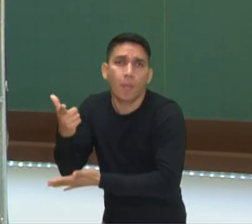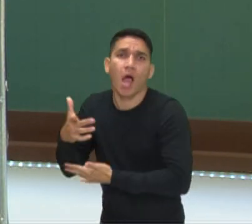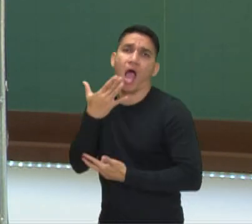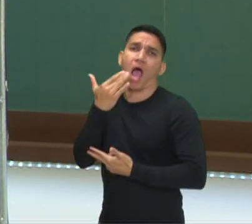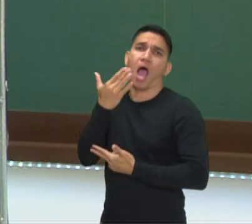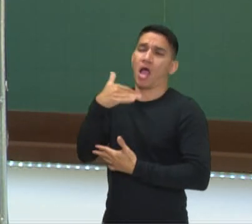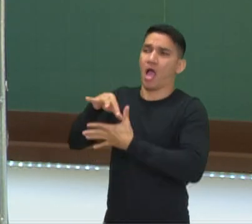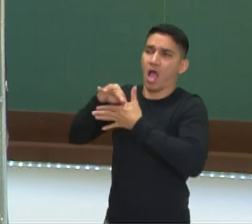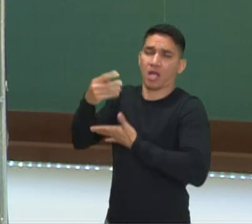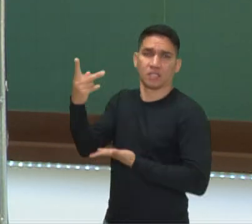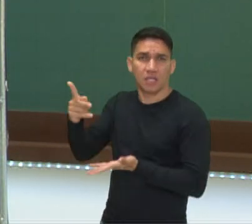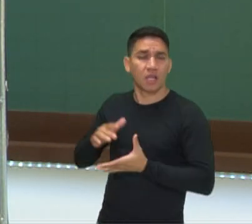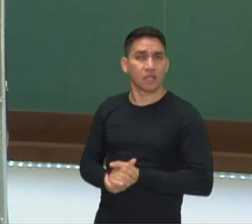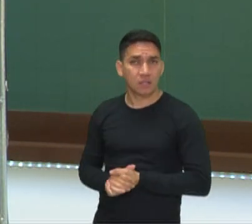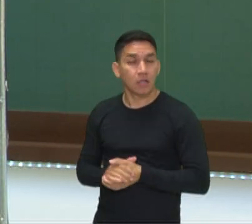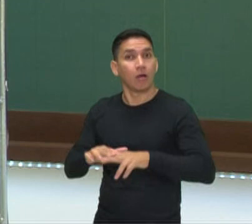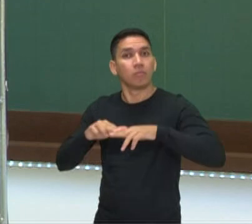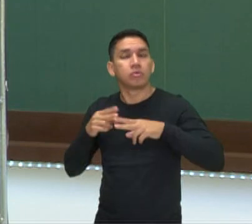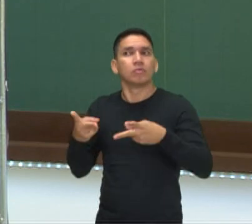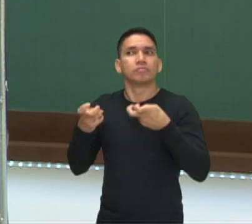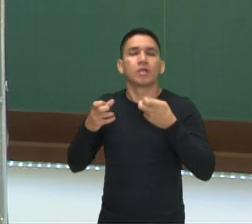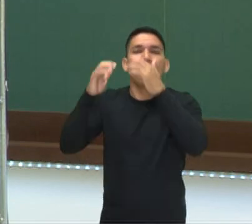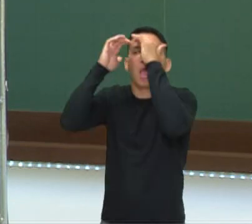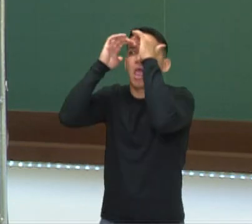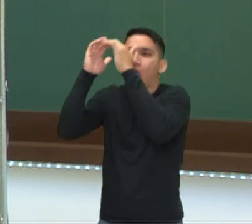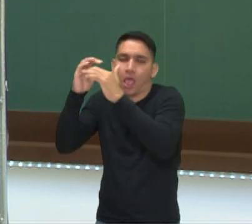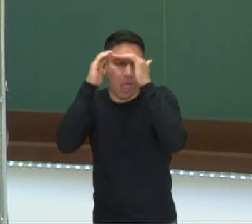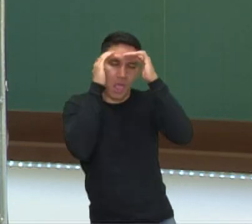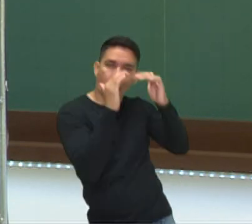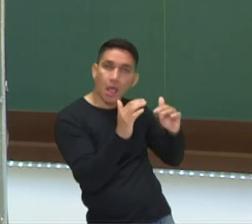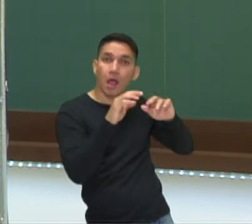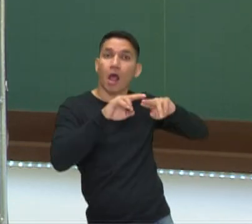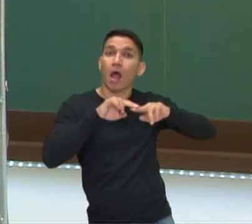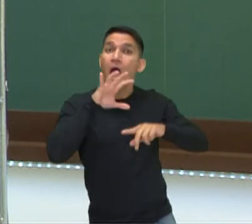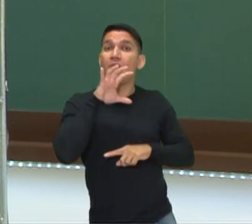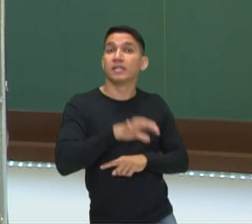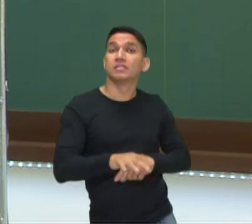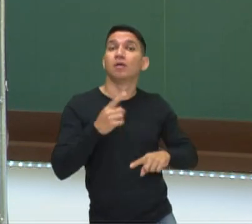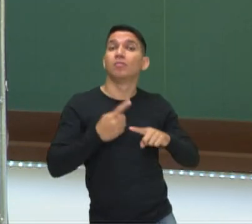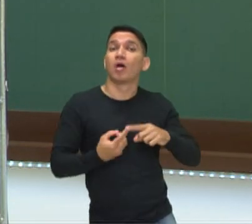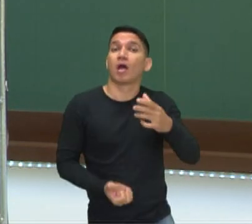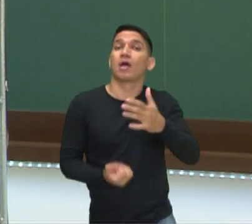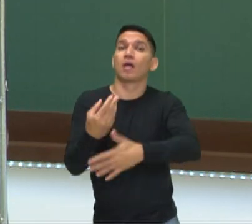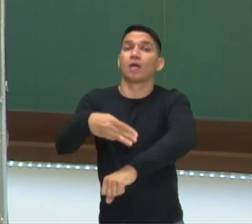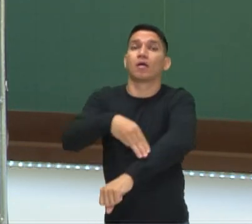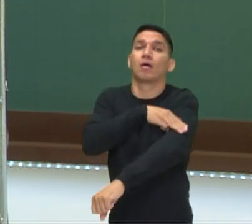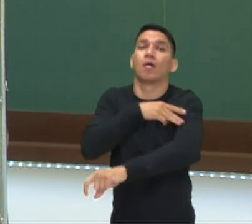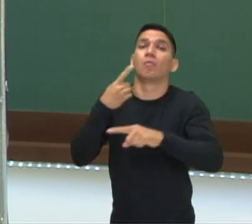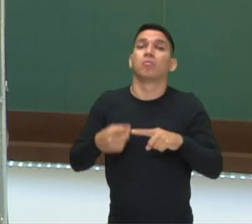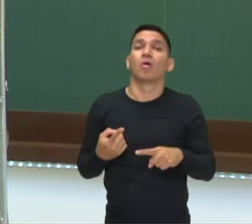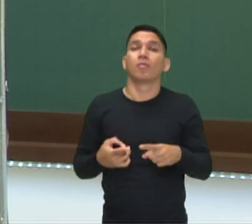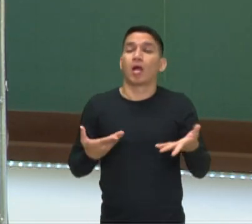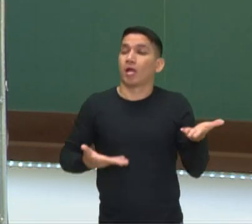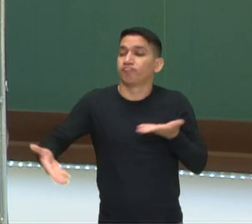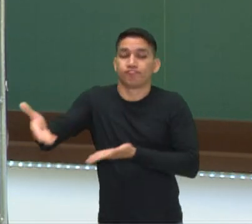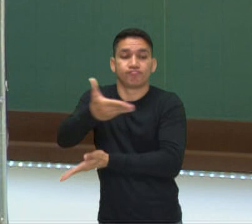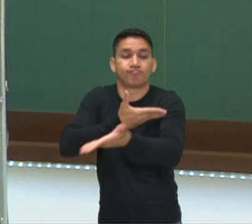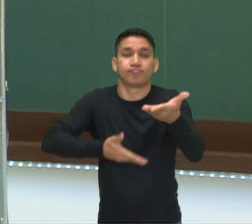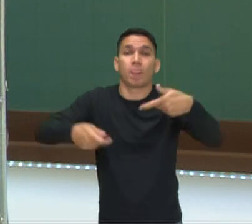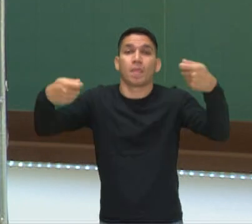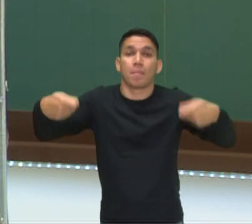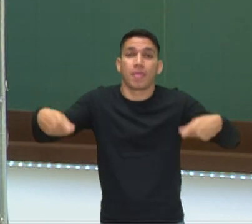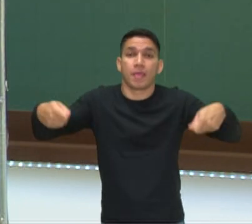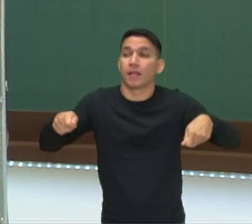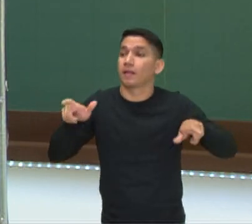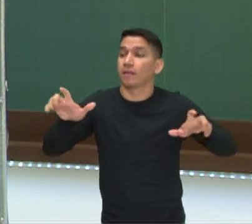dizer que a gente acaba fazendo esse respeito, vai causar uma moral por causa do nosso trabalho e da interdependência do nosso